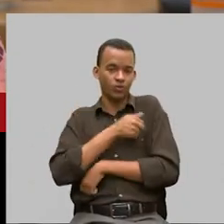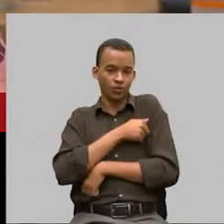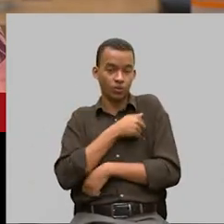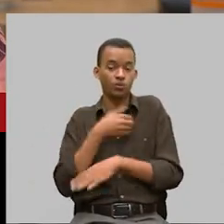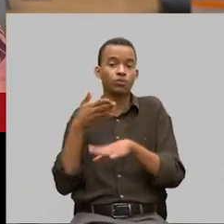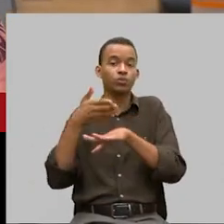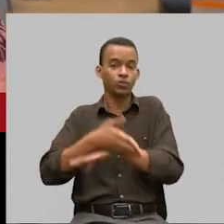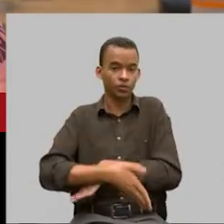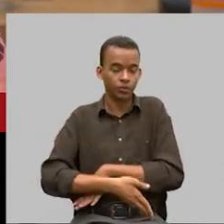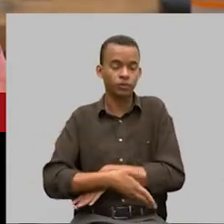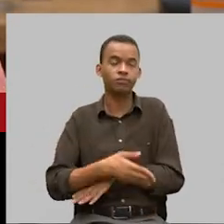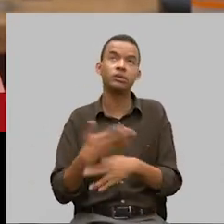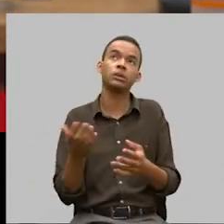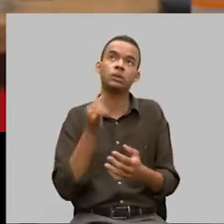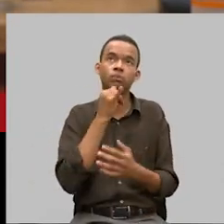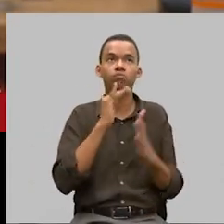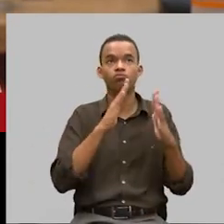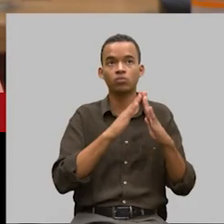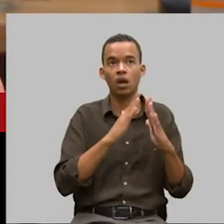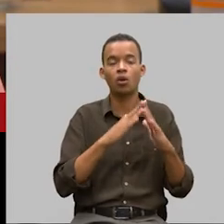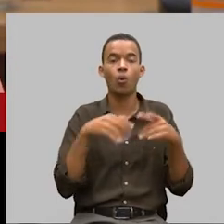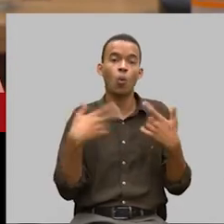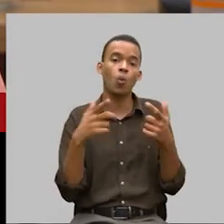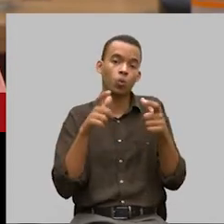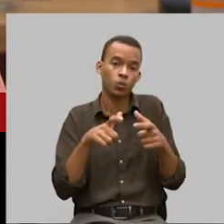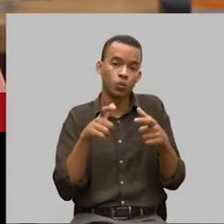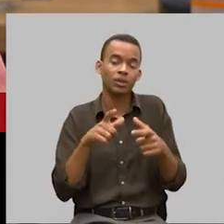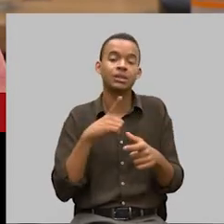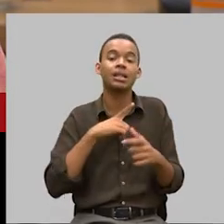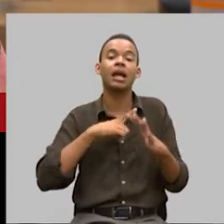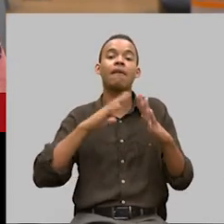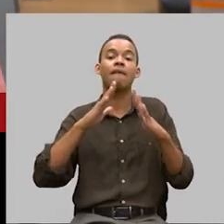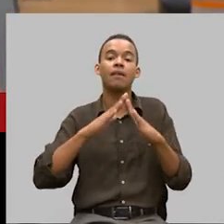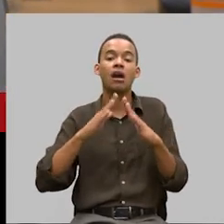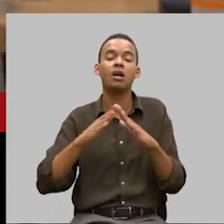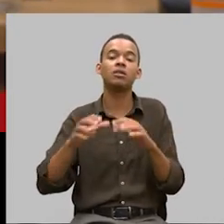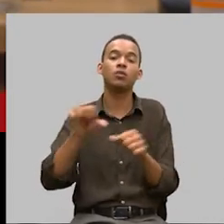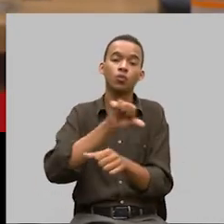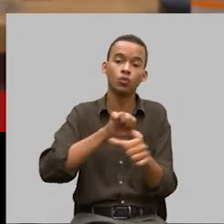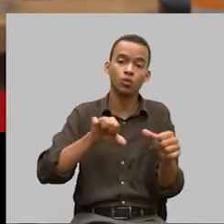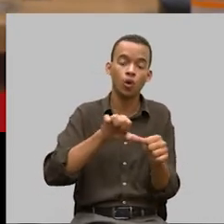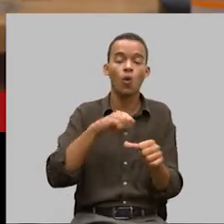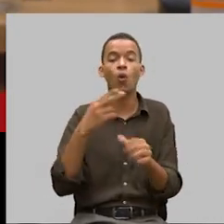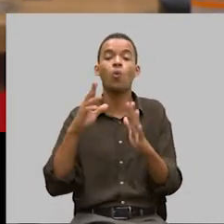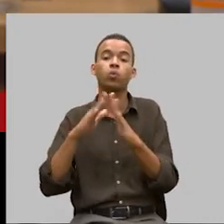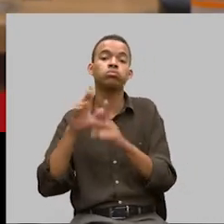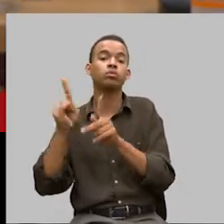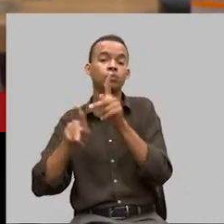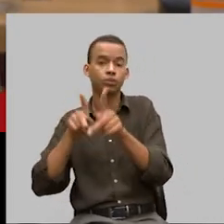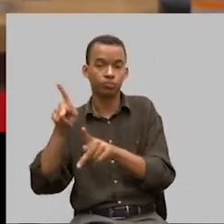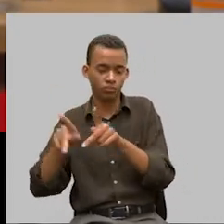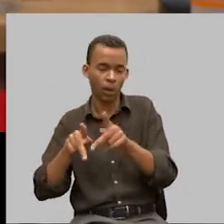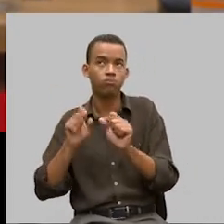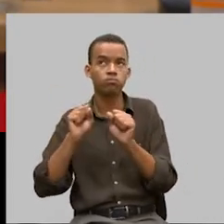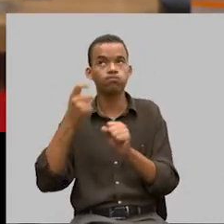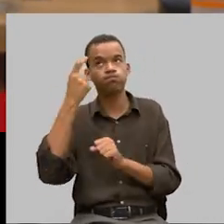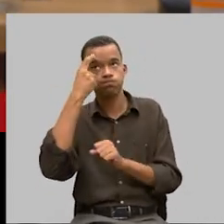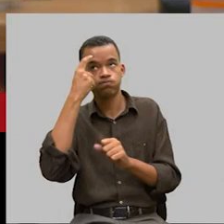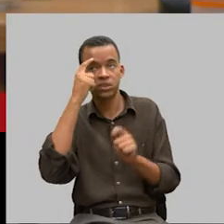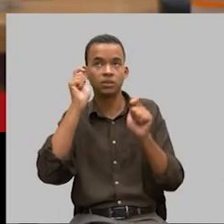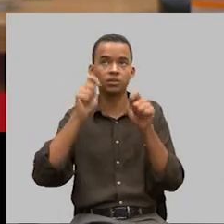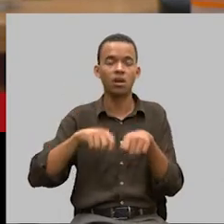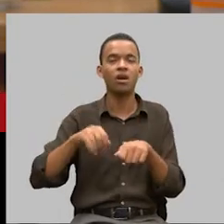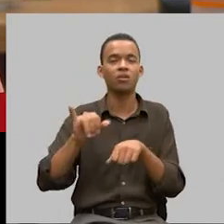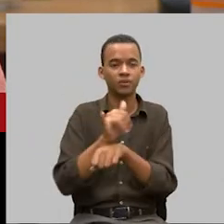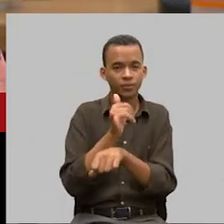um lugar né então estamos chamando de casa da alternância ou Casa dos povos é uma sementinha é viável podemos pensar isso uns projetos